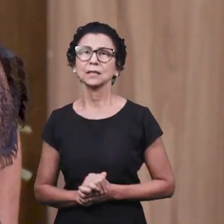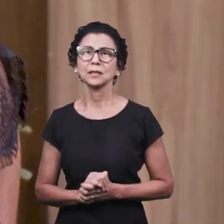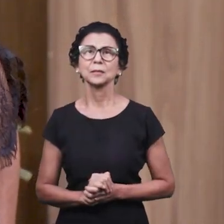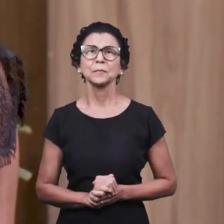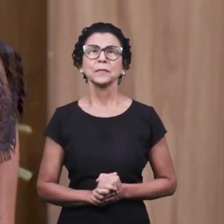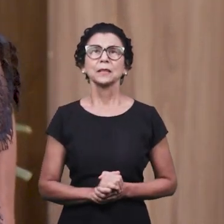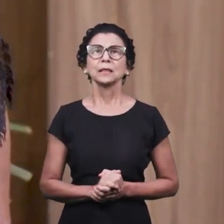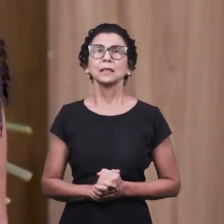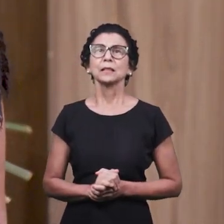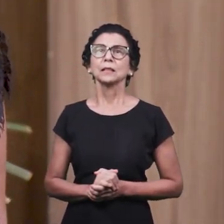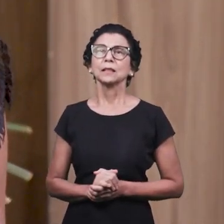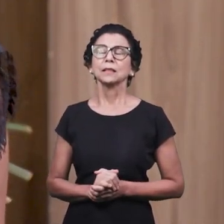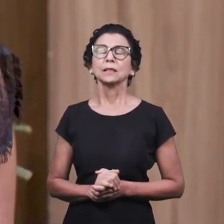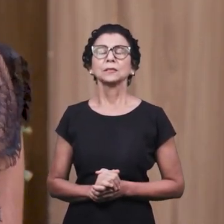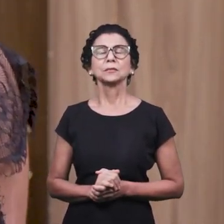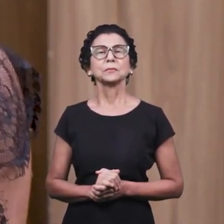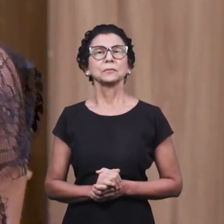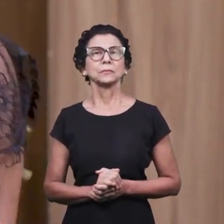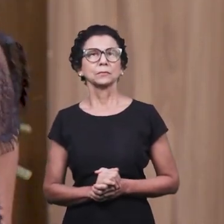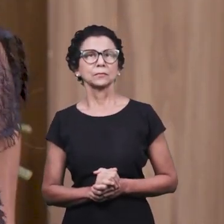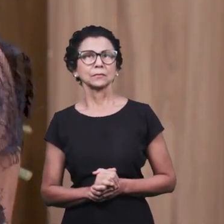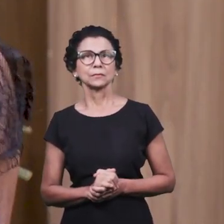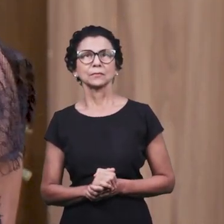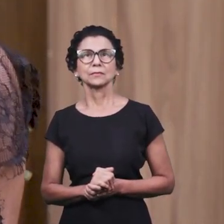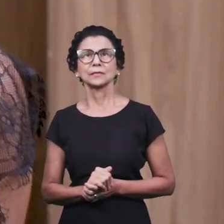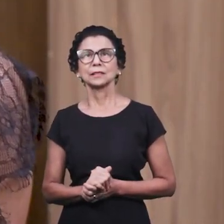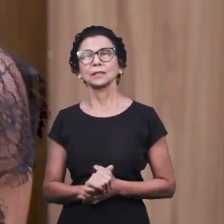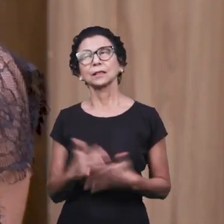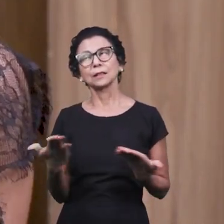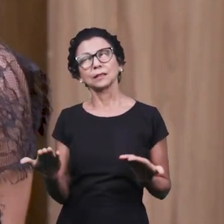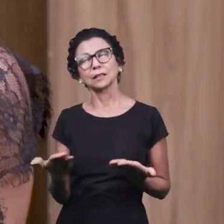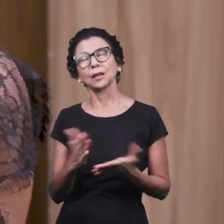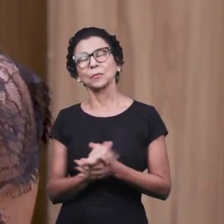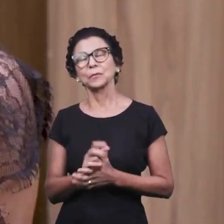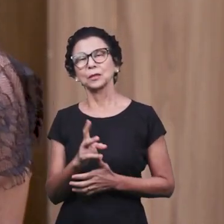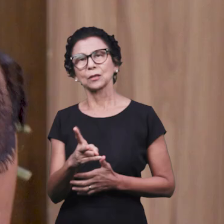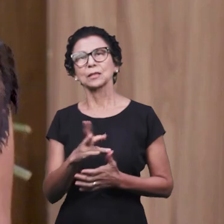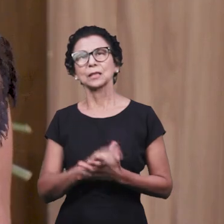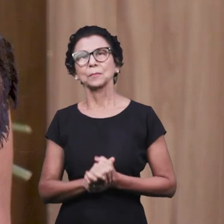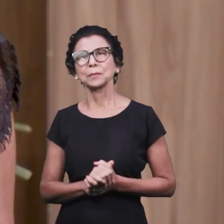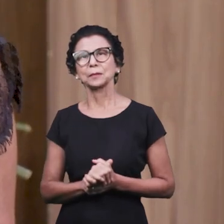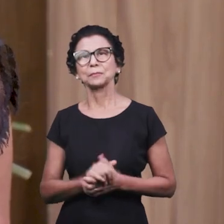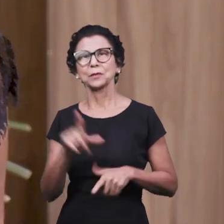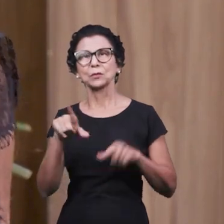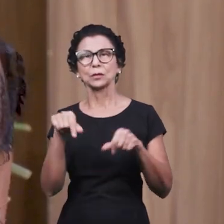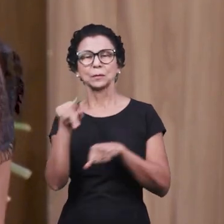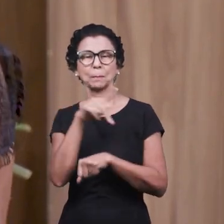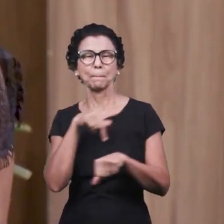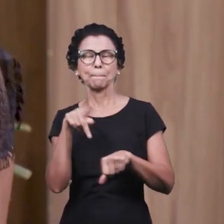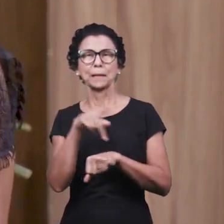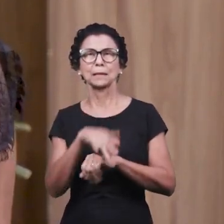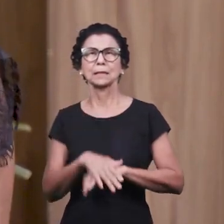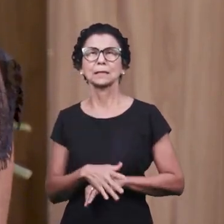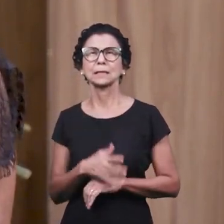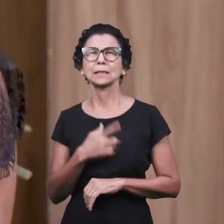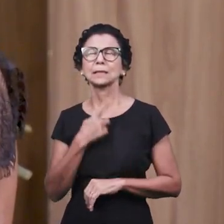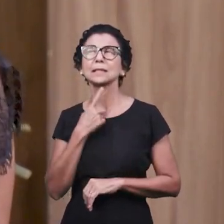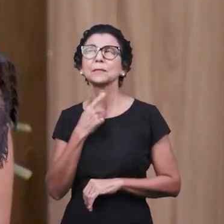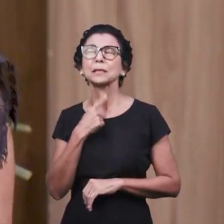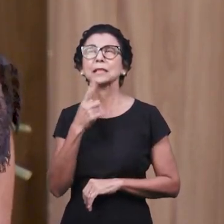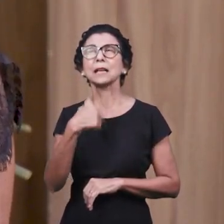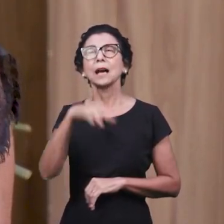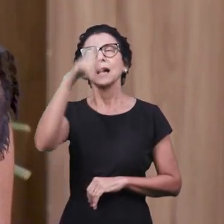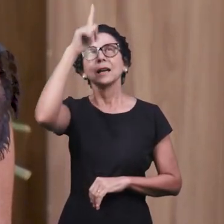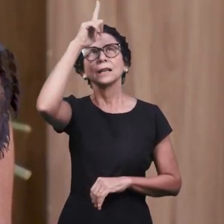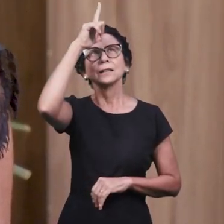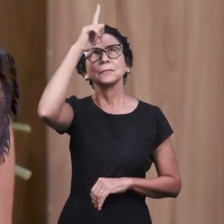que surgiu, como eu já falava alemão, sempre foi uma paixão. Agora mais sobre a escolha do país. Sempre foi uma paixão minha. Alemanha,